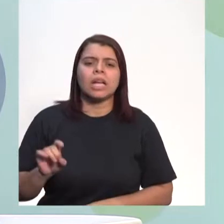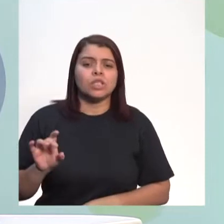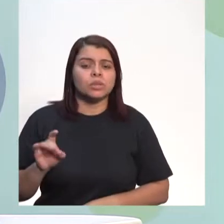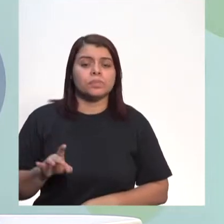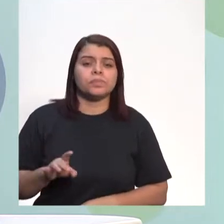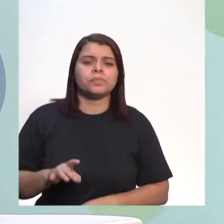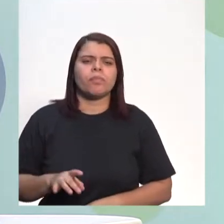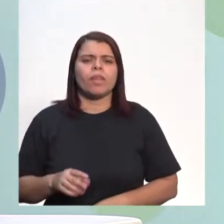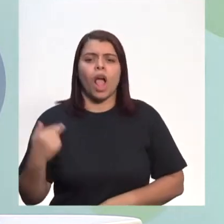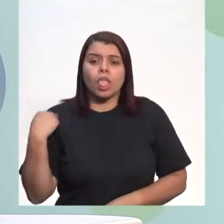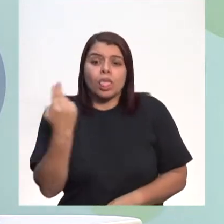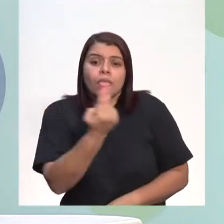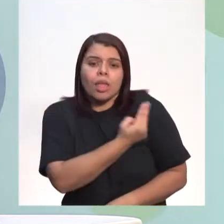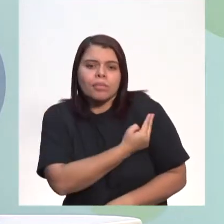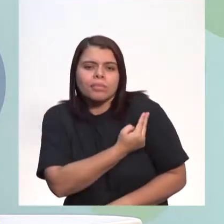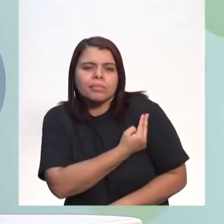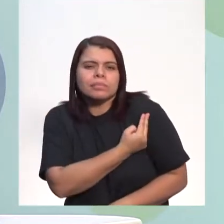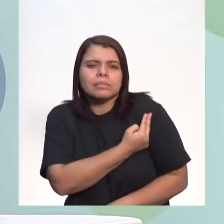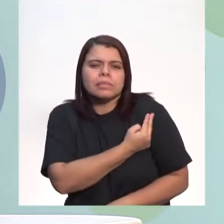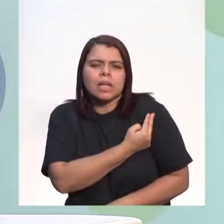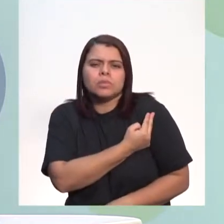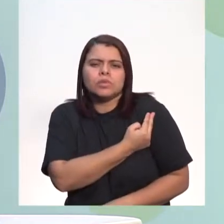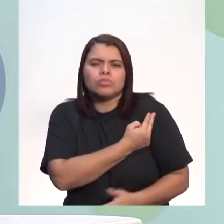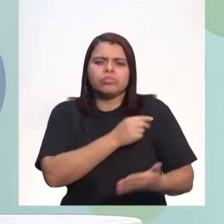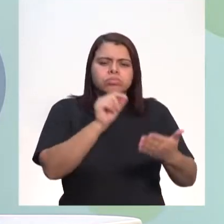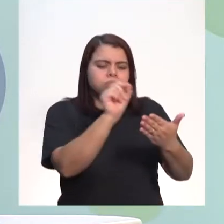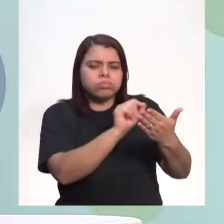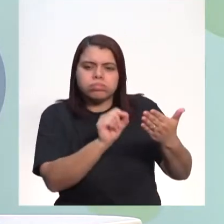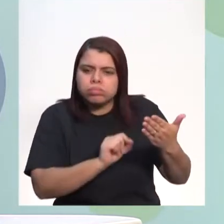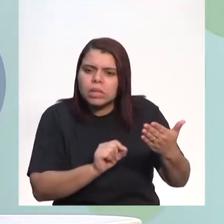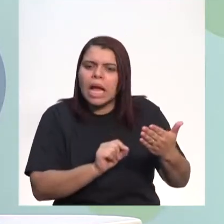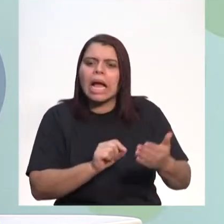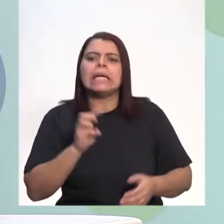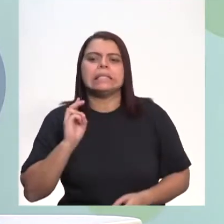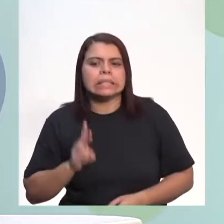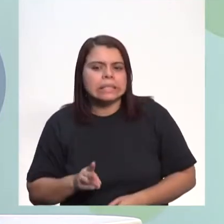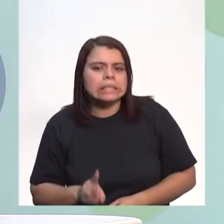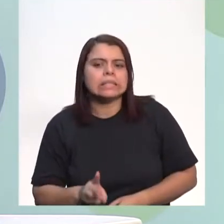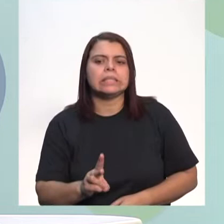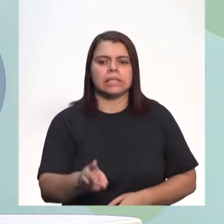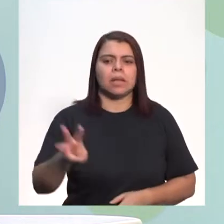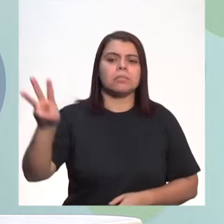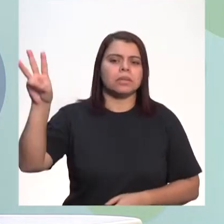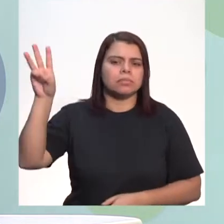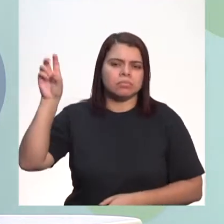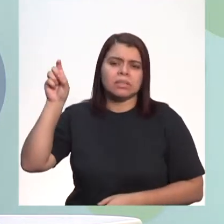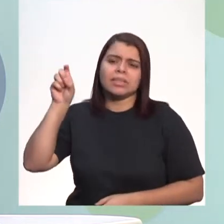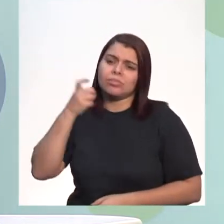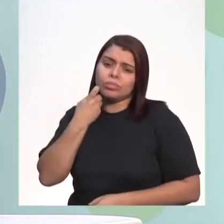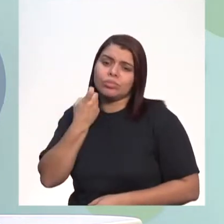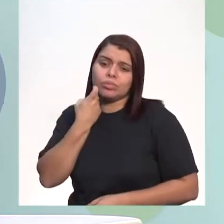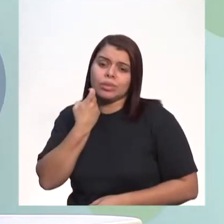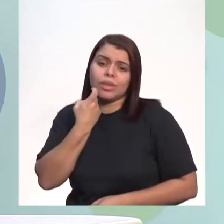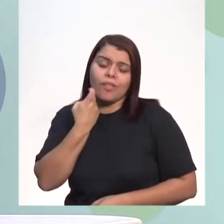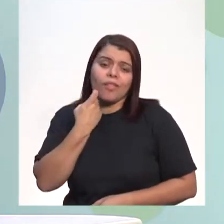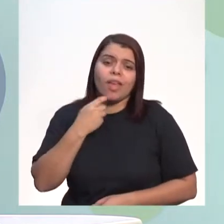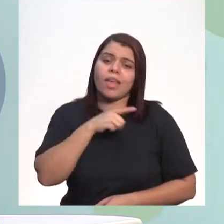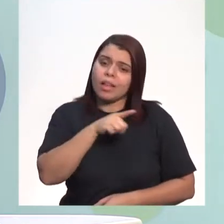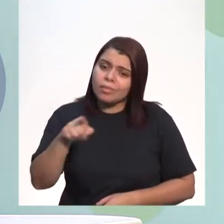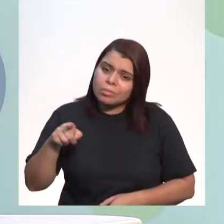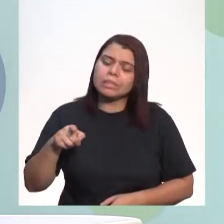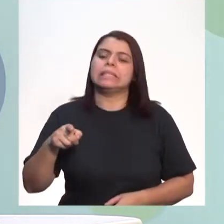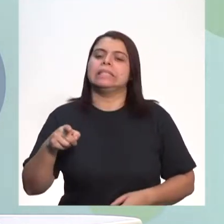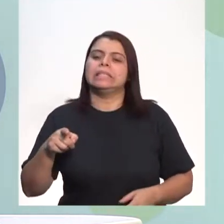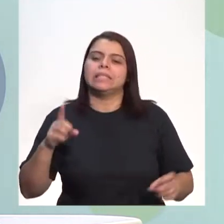pautas, nós estamos agendando sempre para sexta-feira. Então, toda sexta-feira já fica marcado como um ponto de